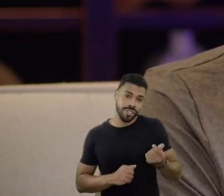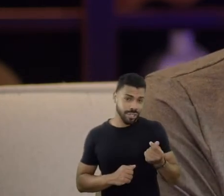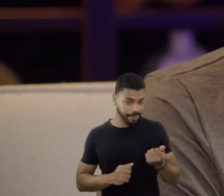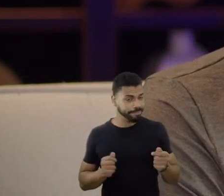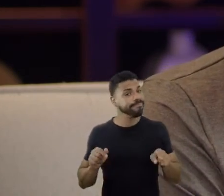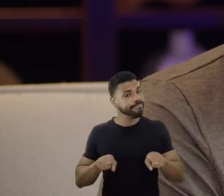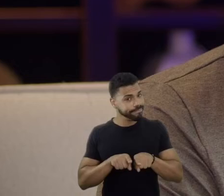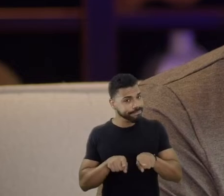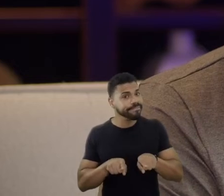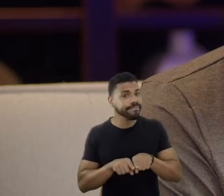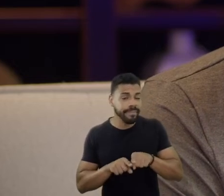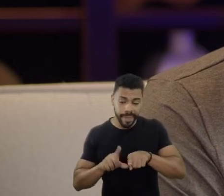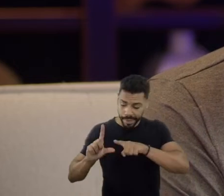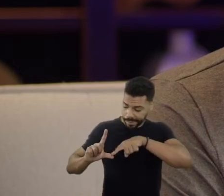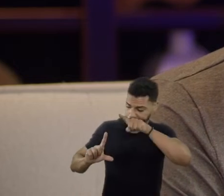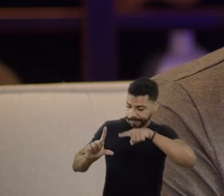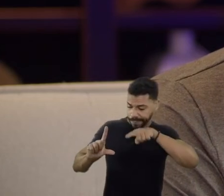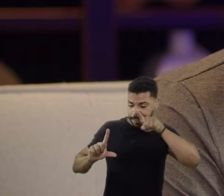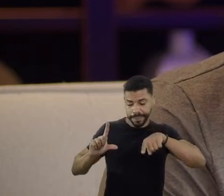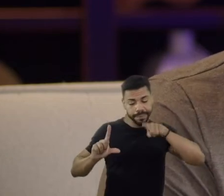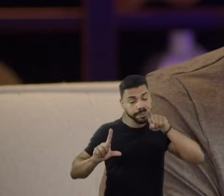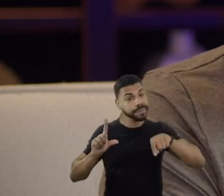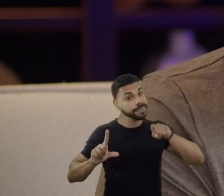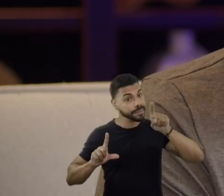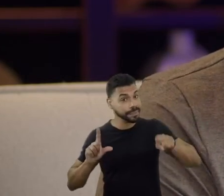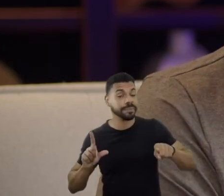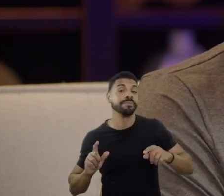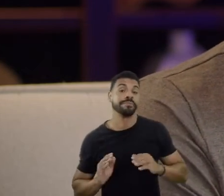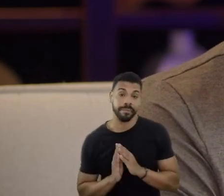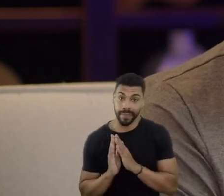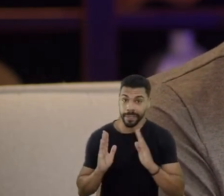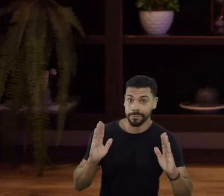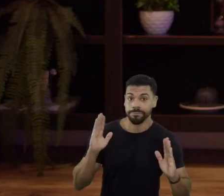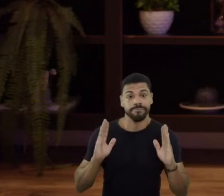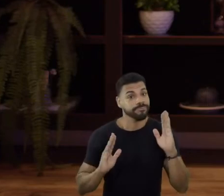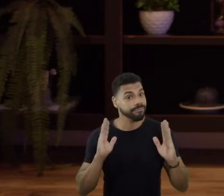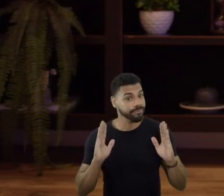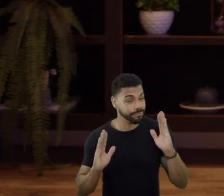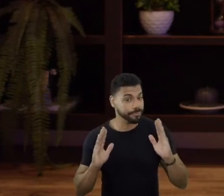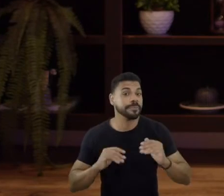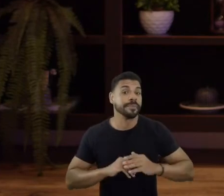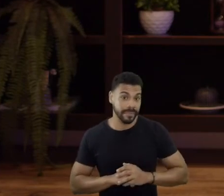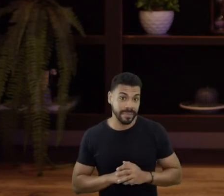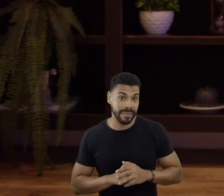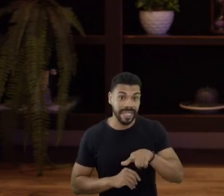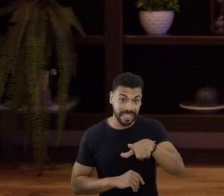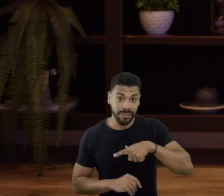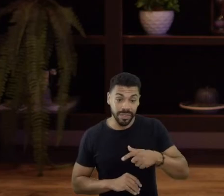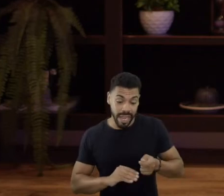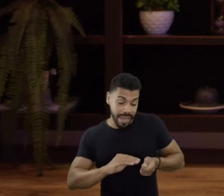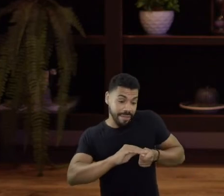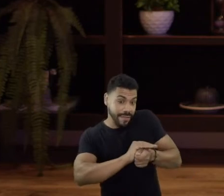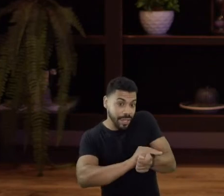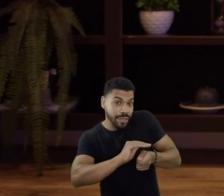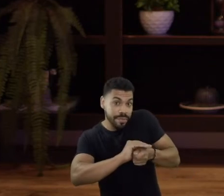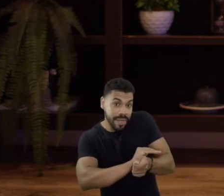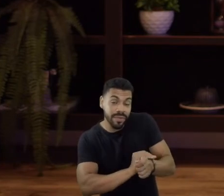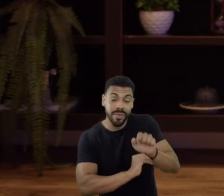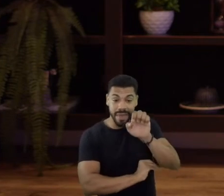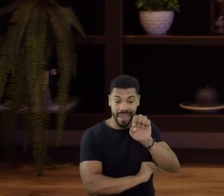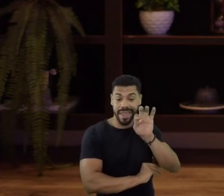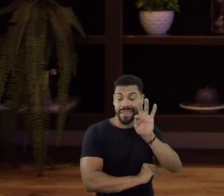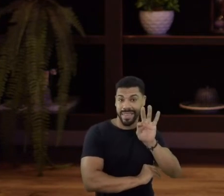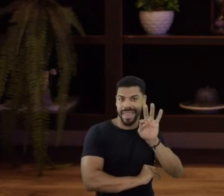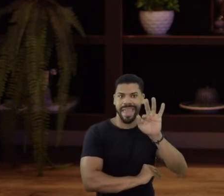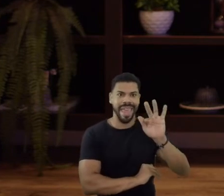muito favoráveis que os índices possam ter em determinadas janelas de tempo então quem eh vai fazer um investimento em etf